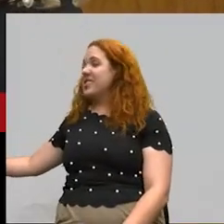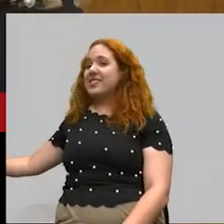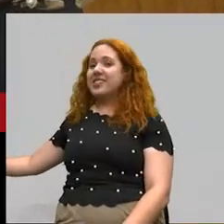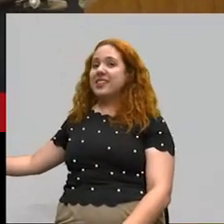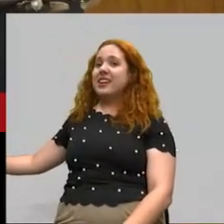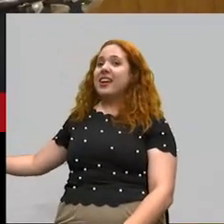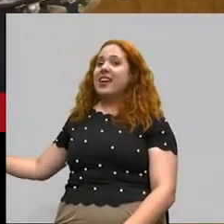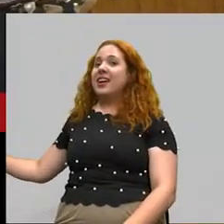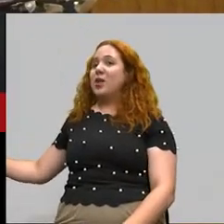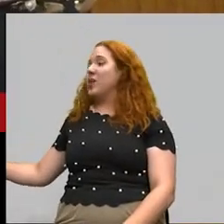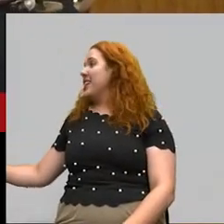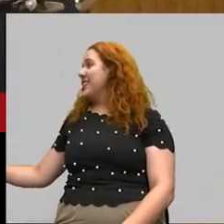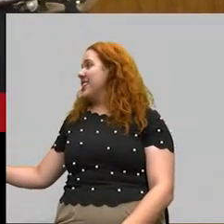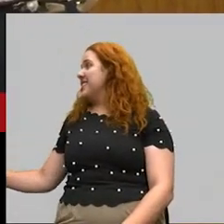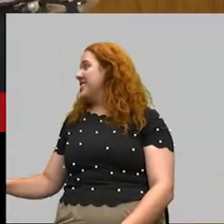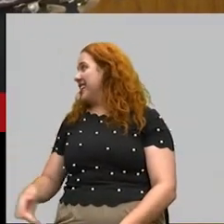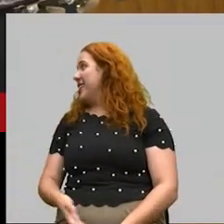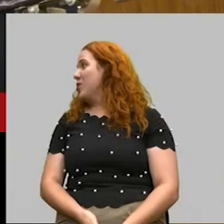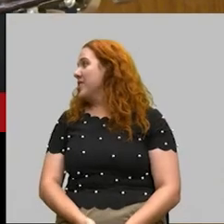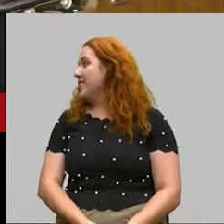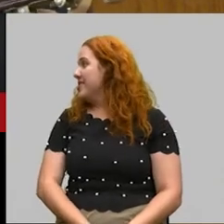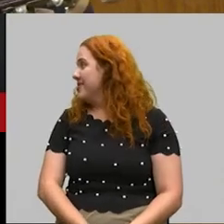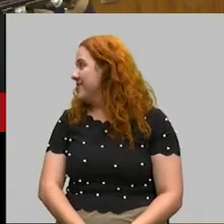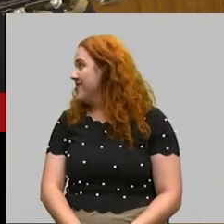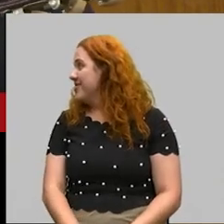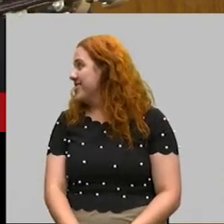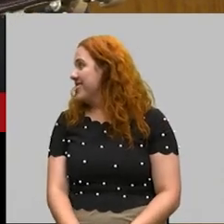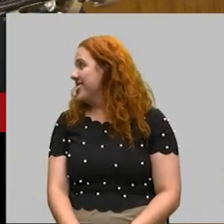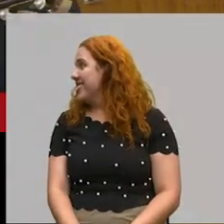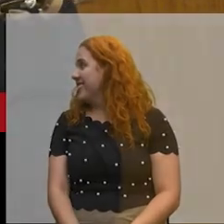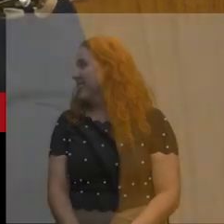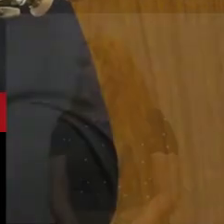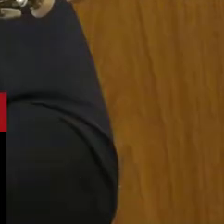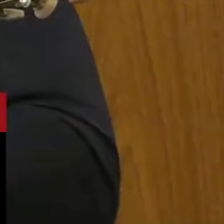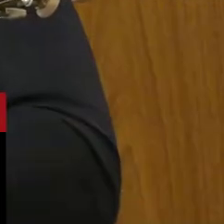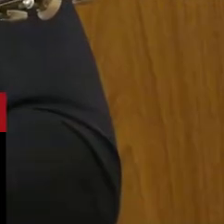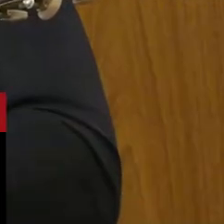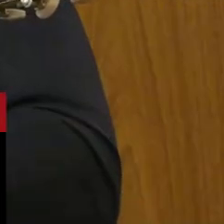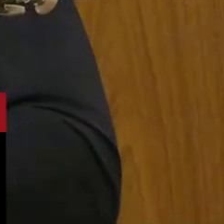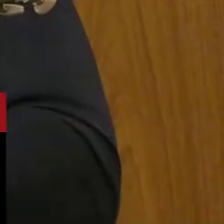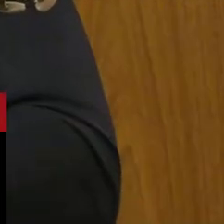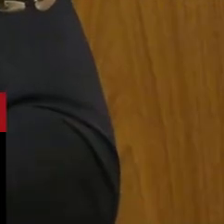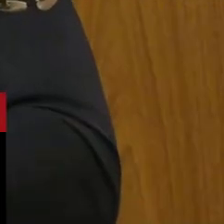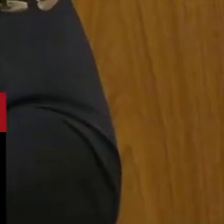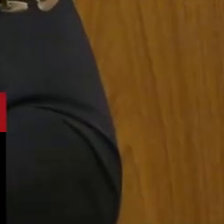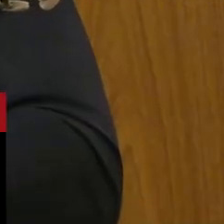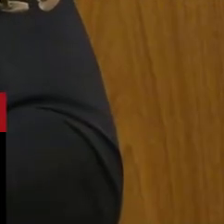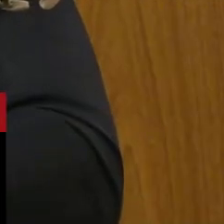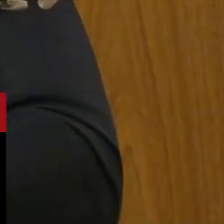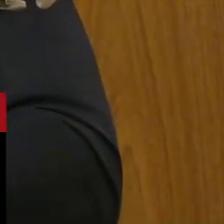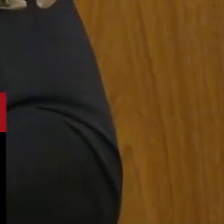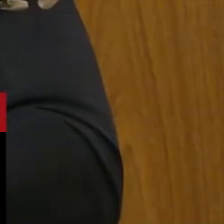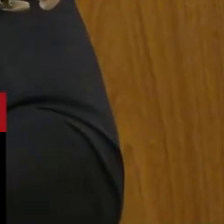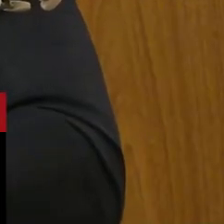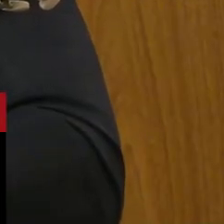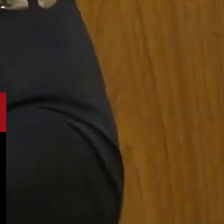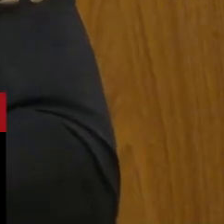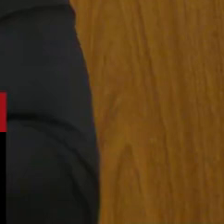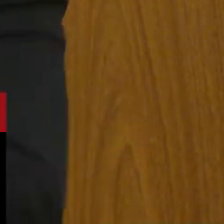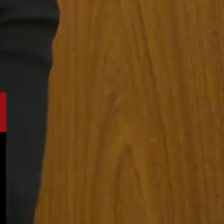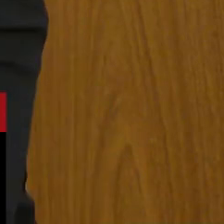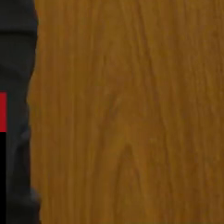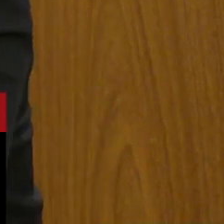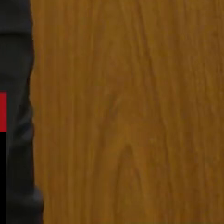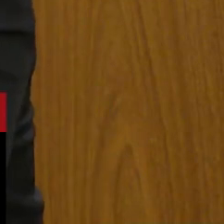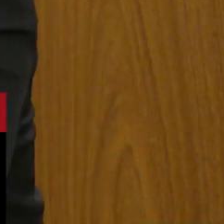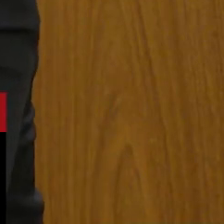a gente morresse também a gente vai encerrar assim ainda bem que a nossa luta sobreviveu pode